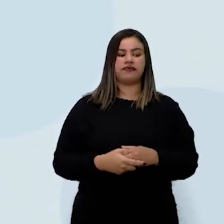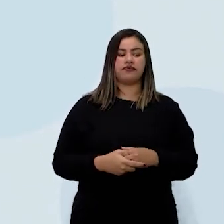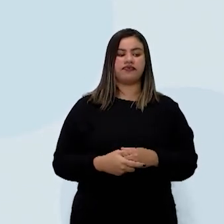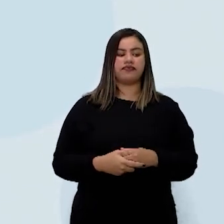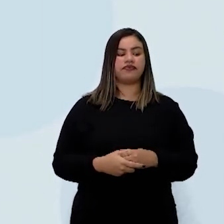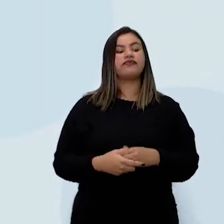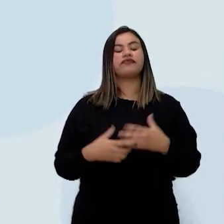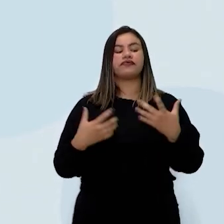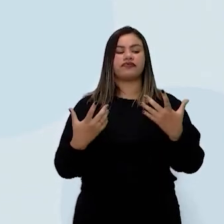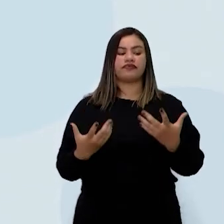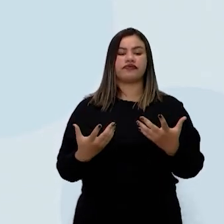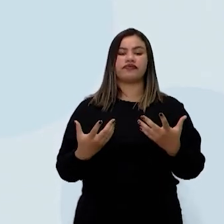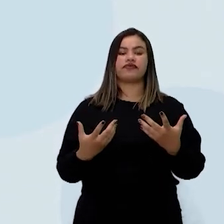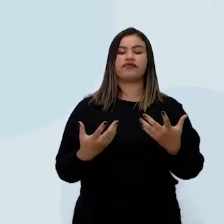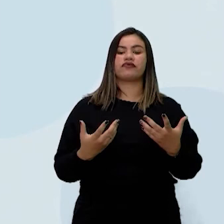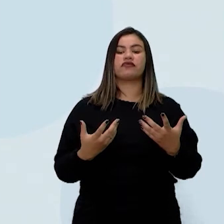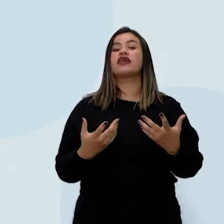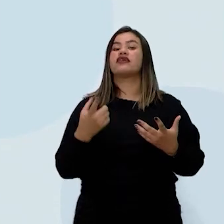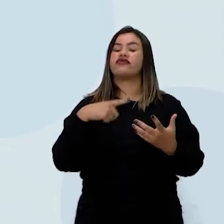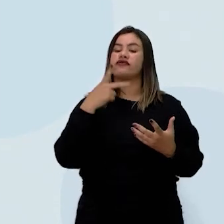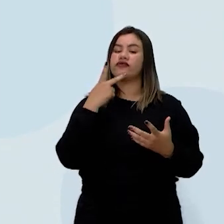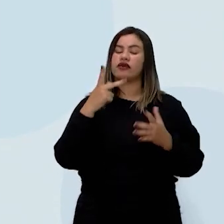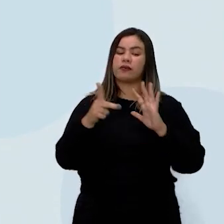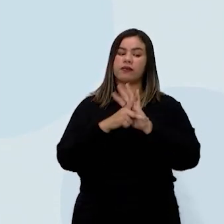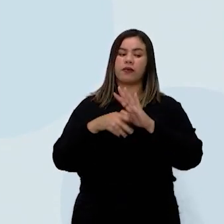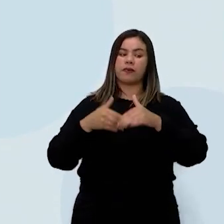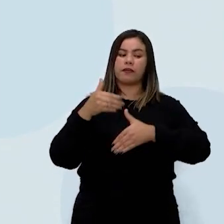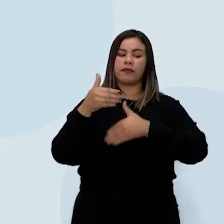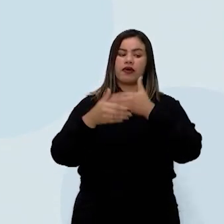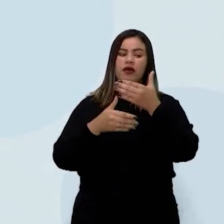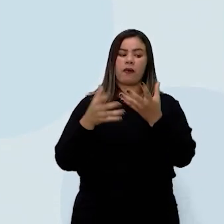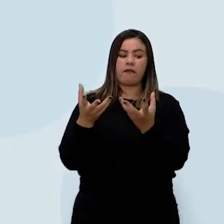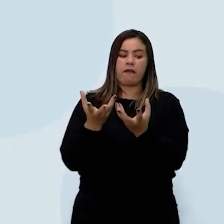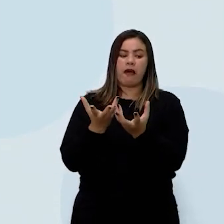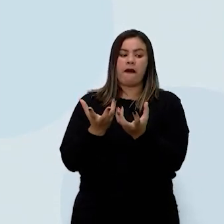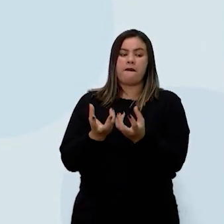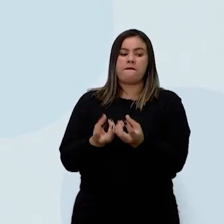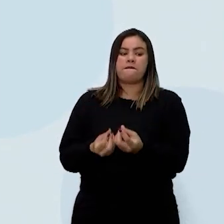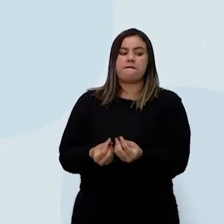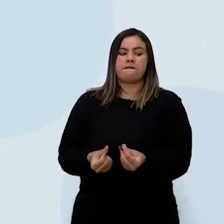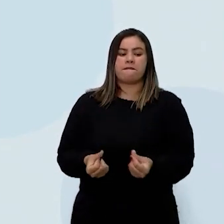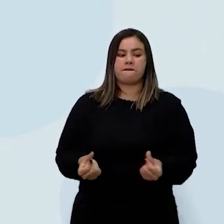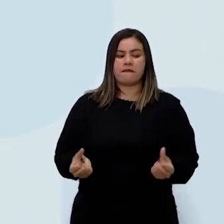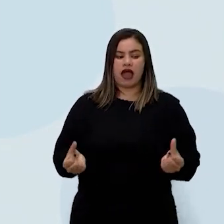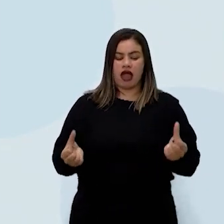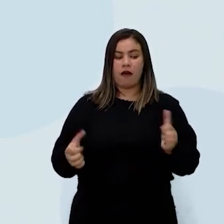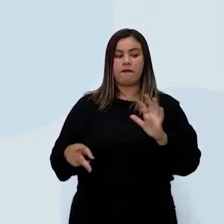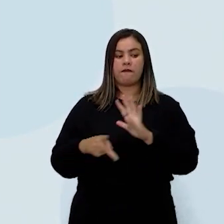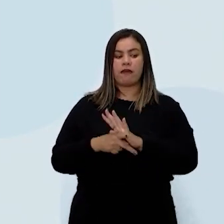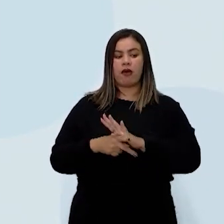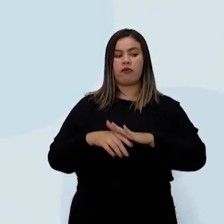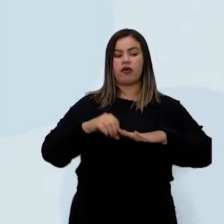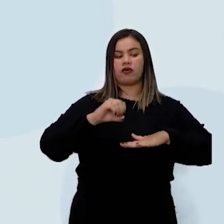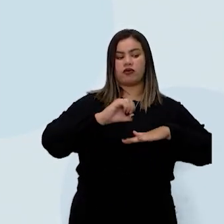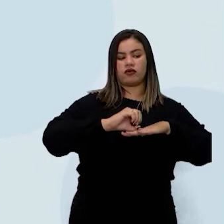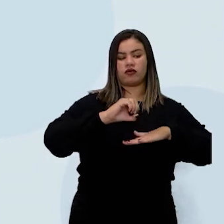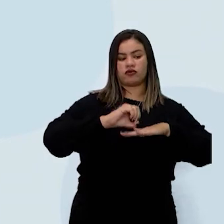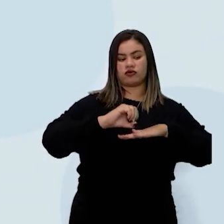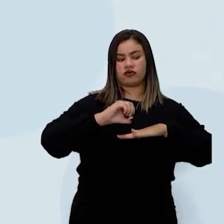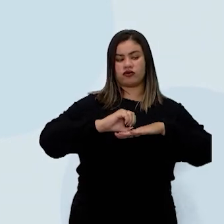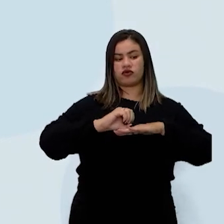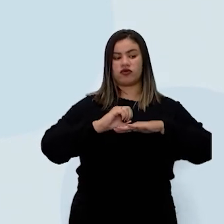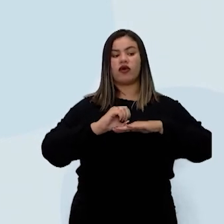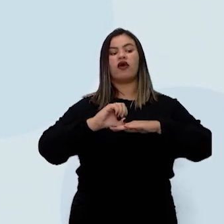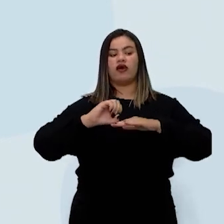os resíduos, né, a gente está falando aí do processo de decomposição, então, da matéria orgânica, liberando também